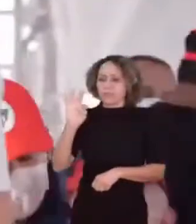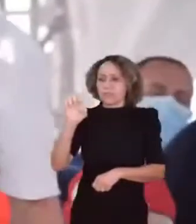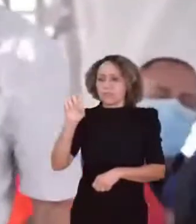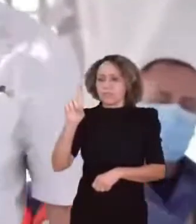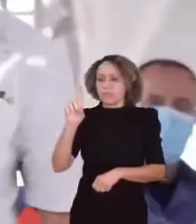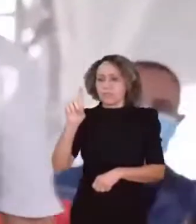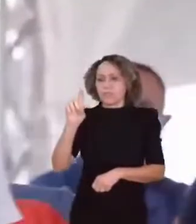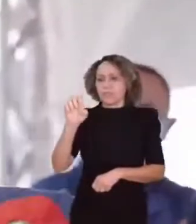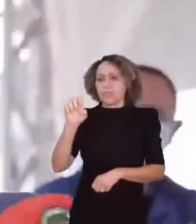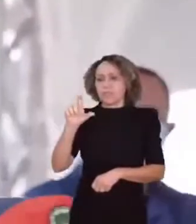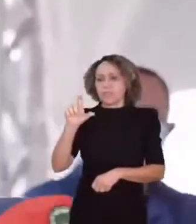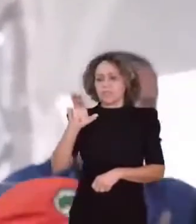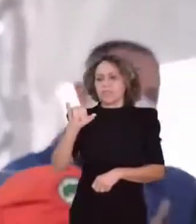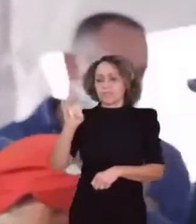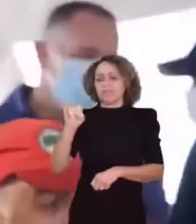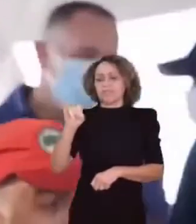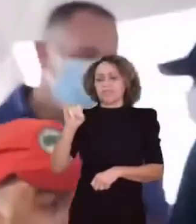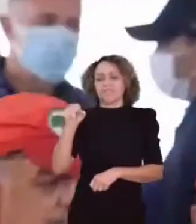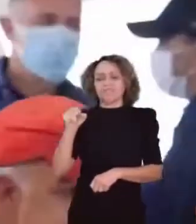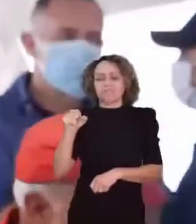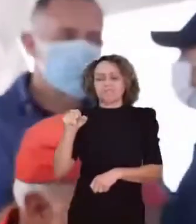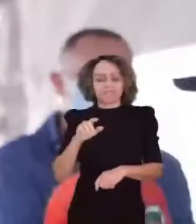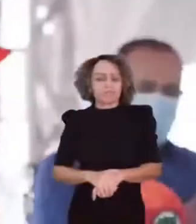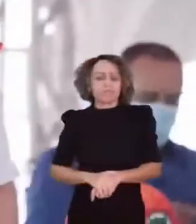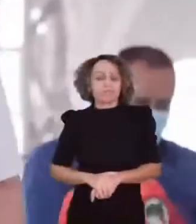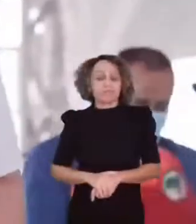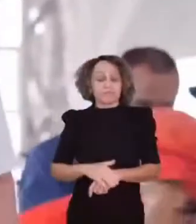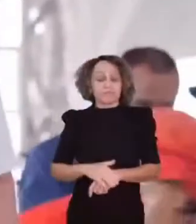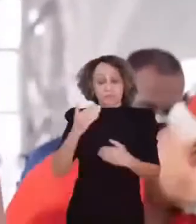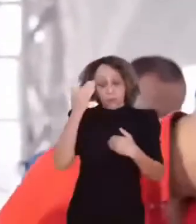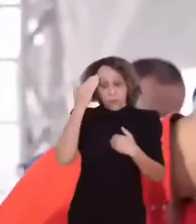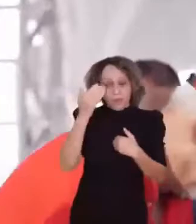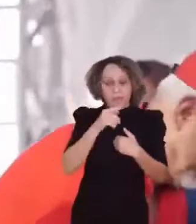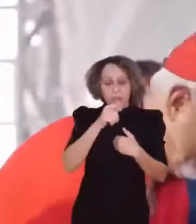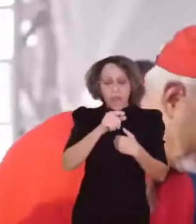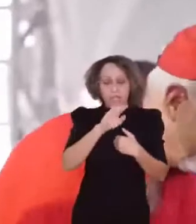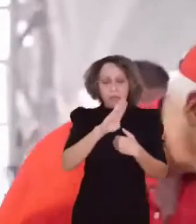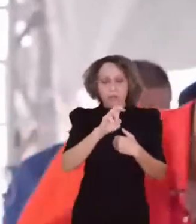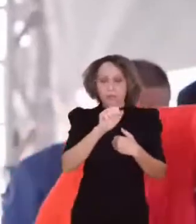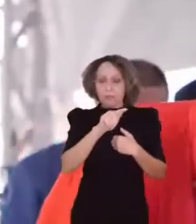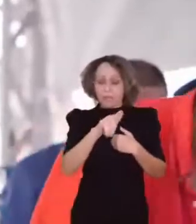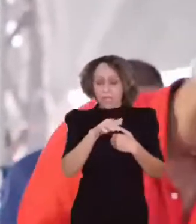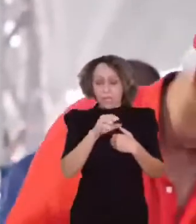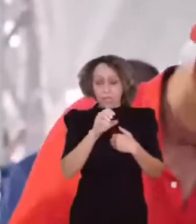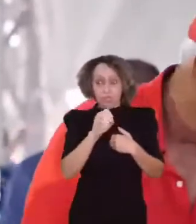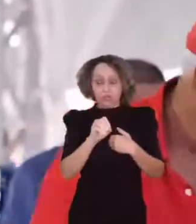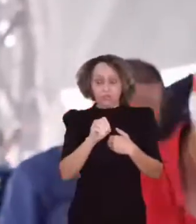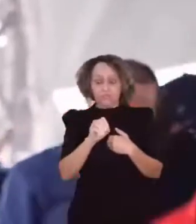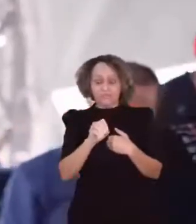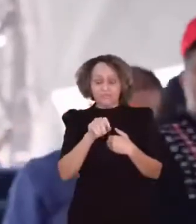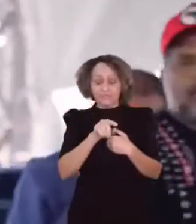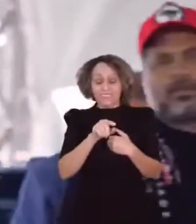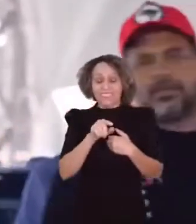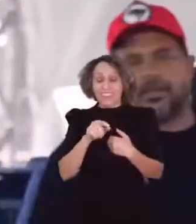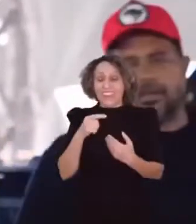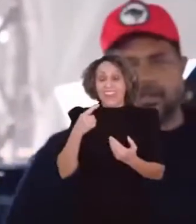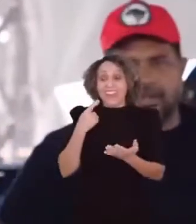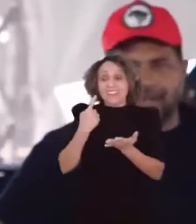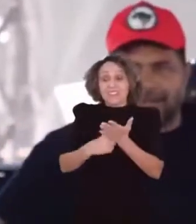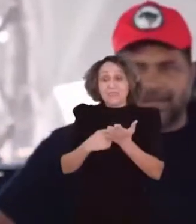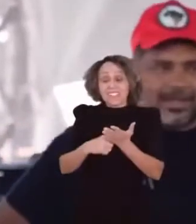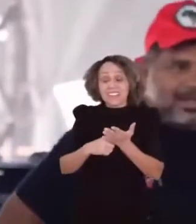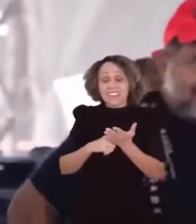Muito obrigado, Baggio. É combinado. Quando ele vai lá no Rio Grande, eu digo a mesma coisa